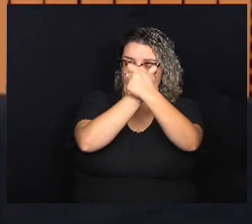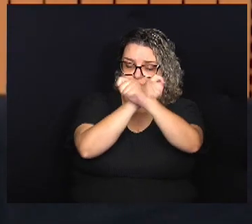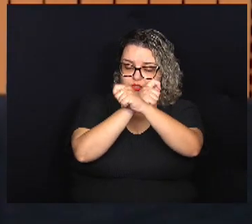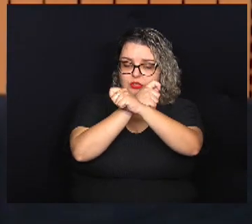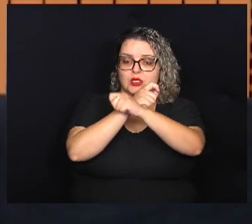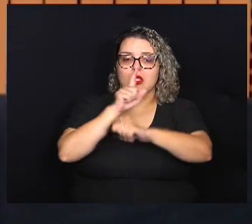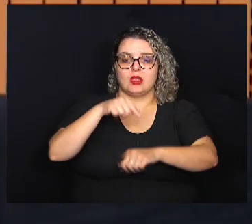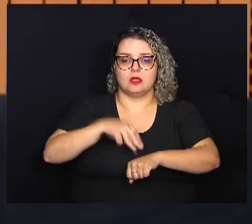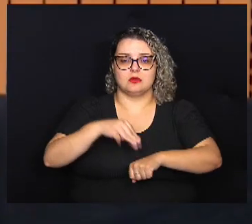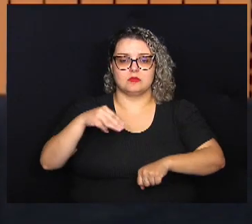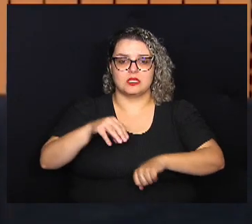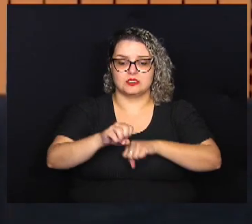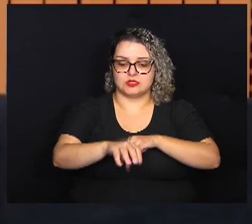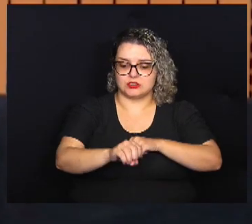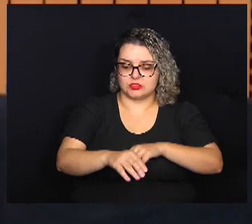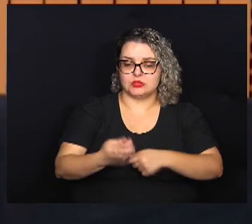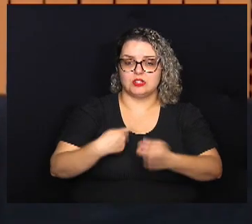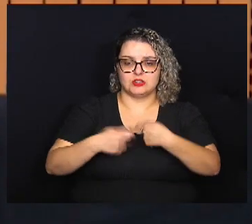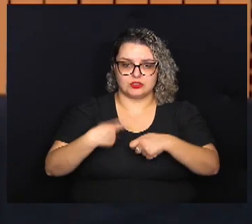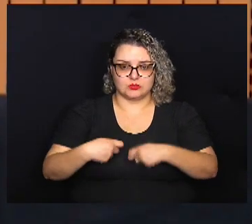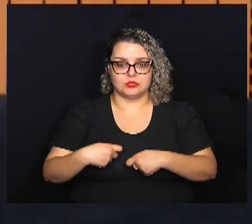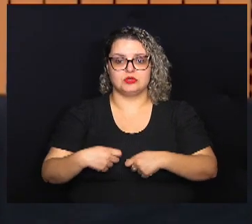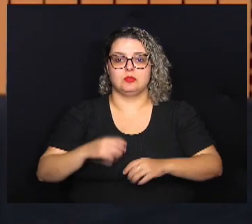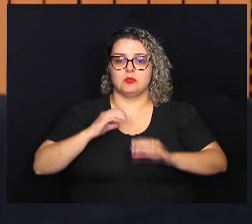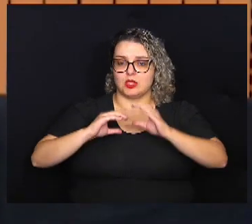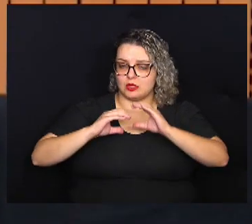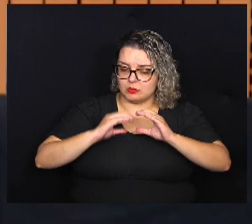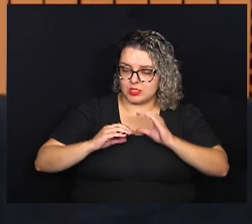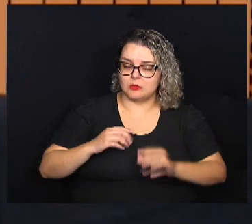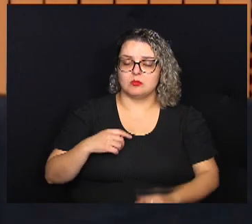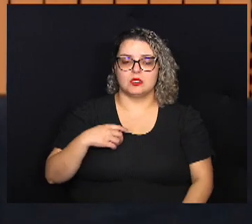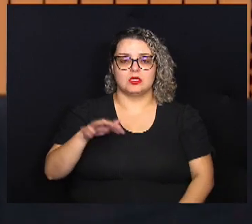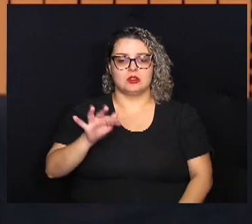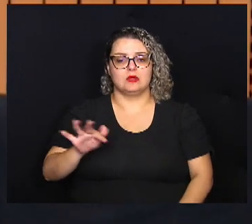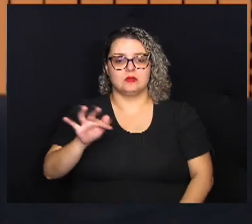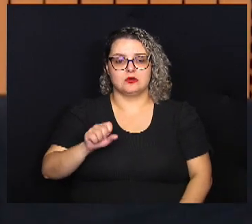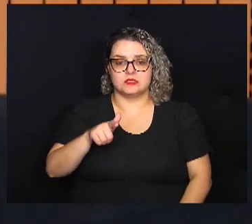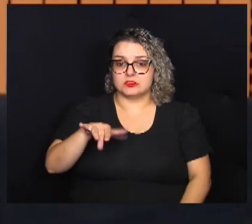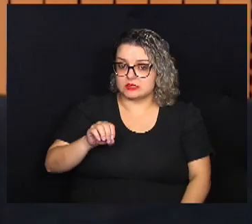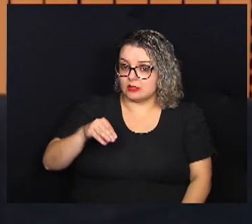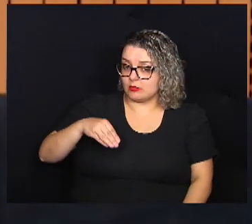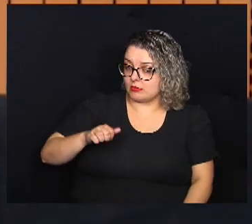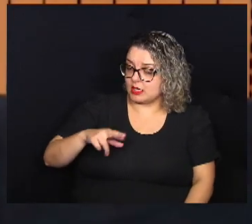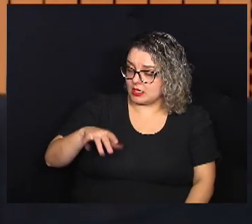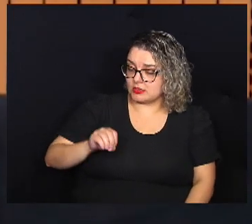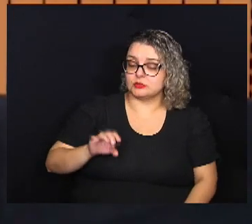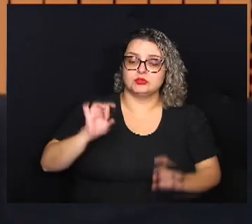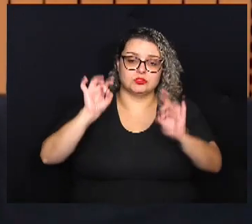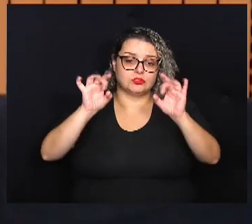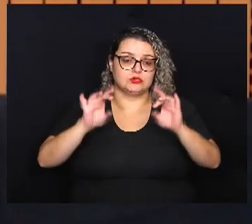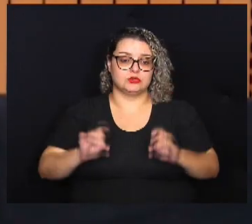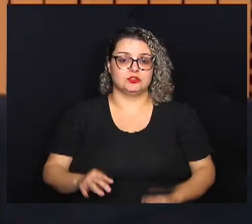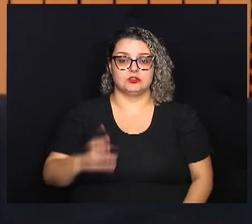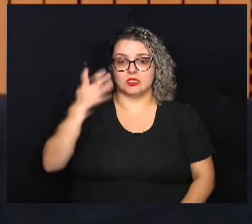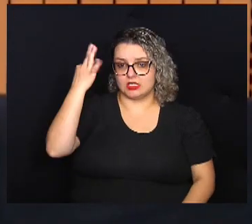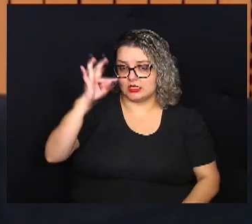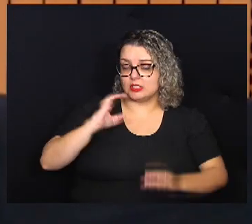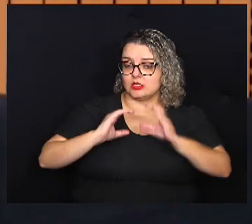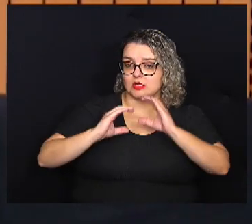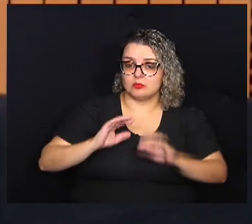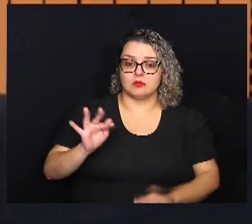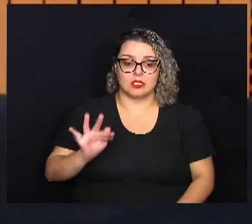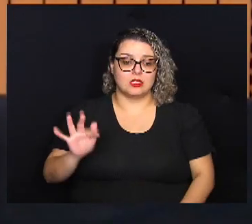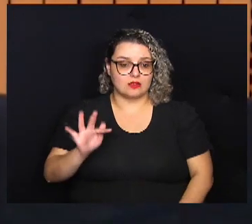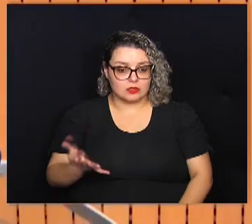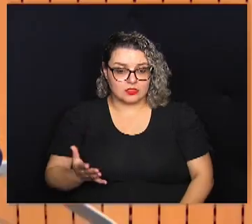é mestre em Educação, Administração e Comunicação pela Universidade de São Marcos e especialista em Teoria da Comunicação pela